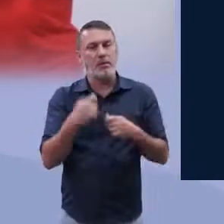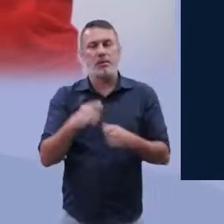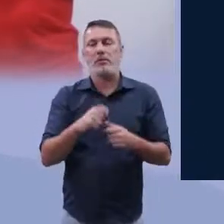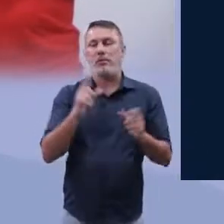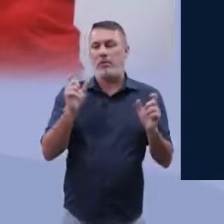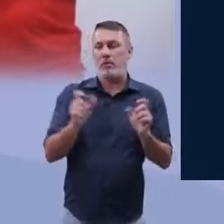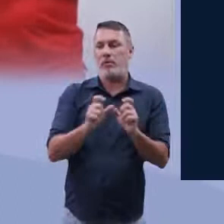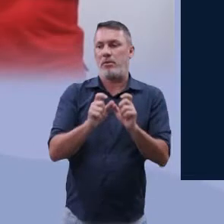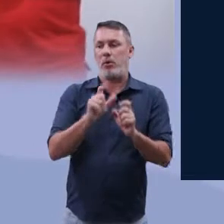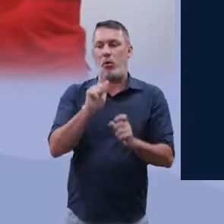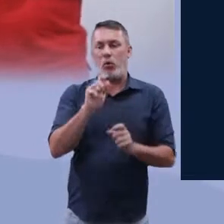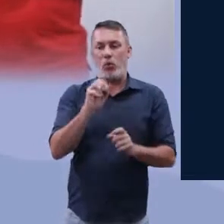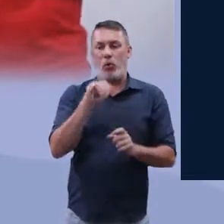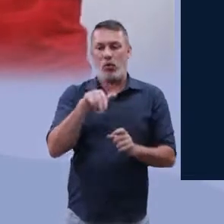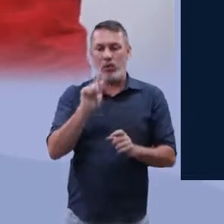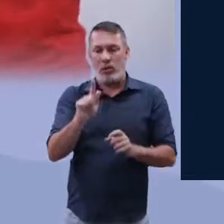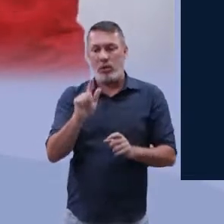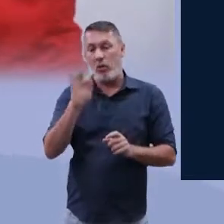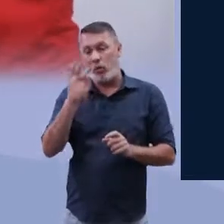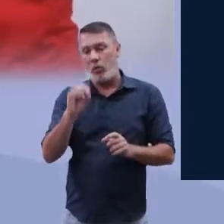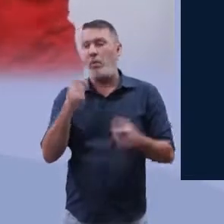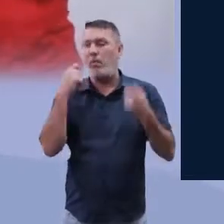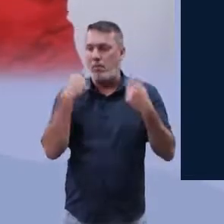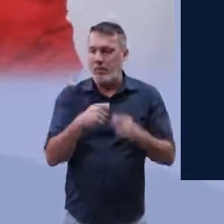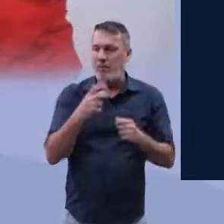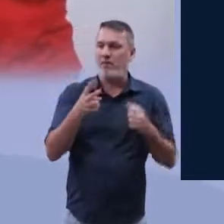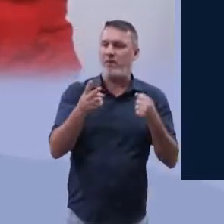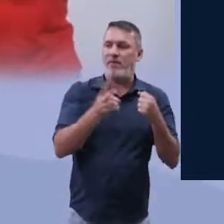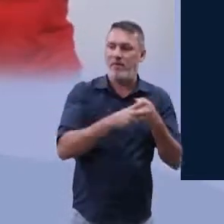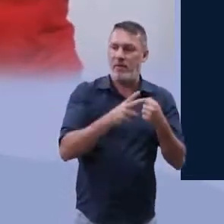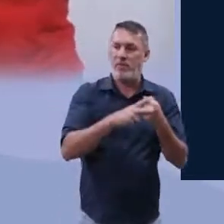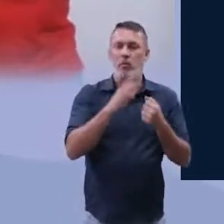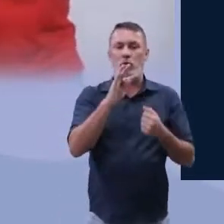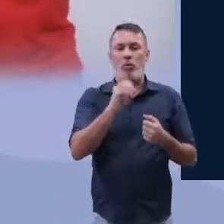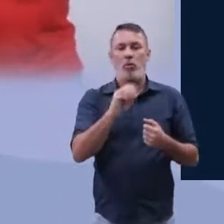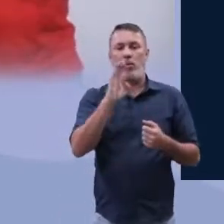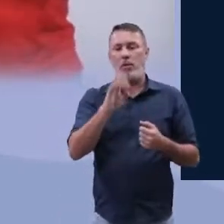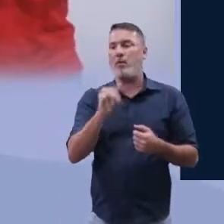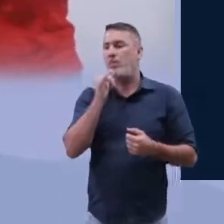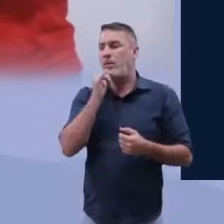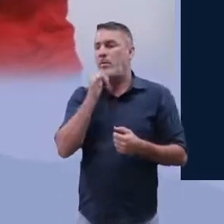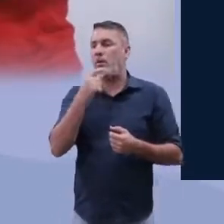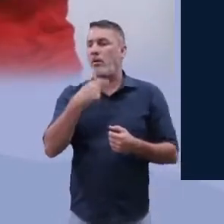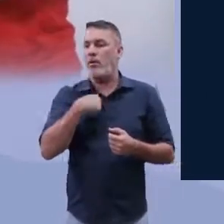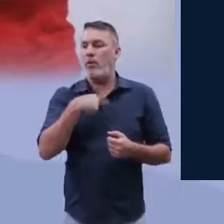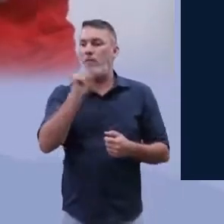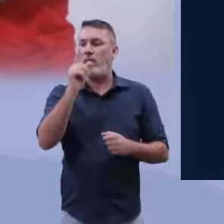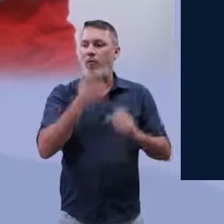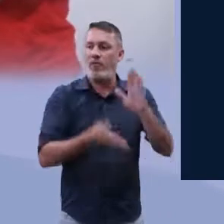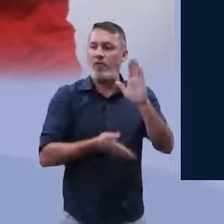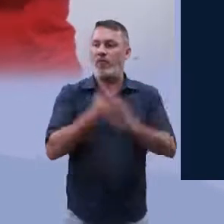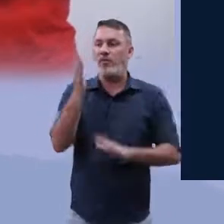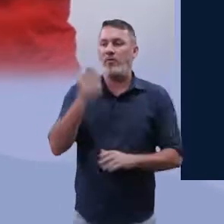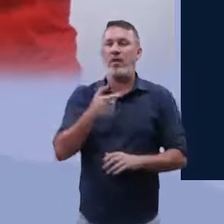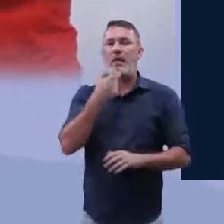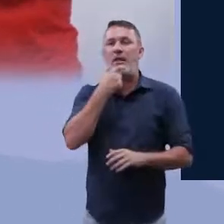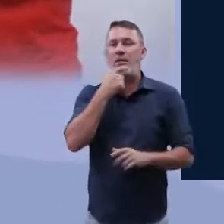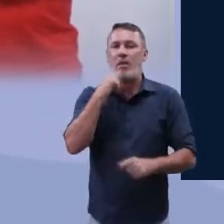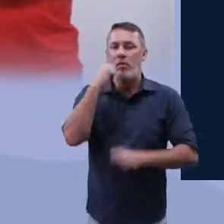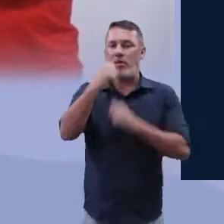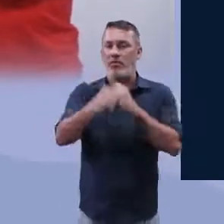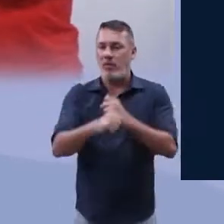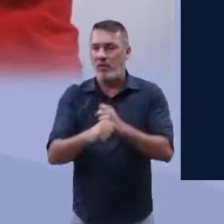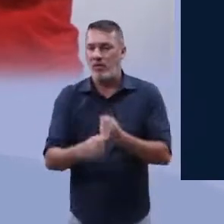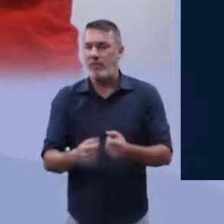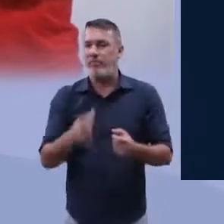to be. Eu estou indo viajar, né? Estou indo viajar para a Inglaterra no ano que vem. I'm going to travel